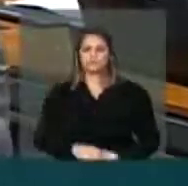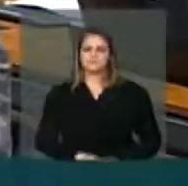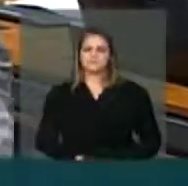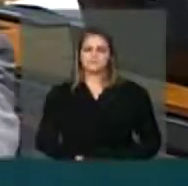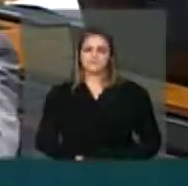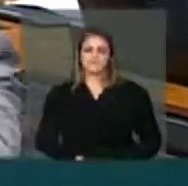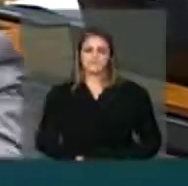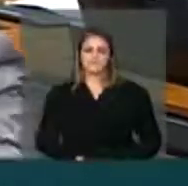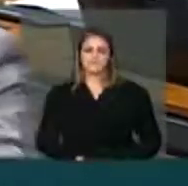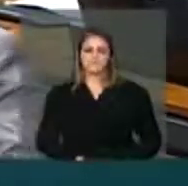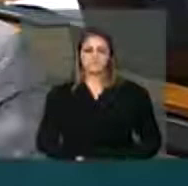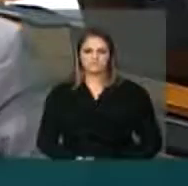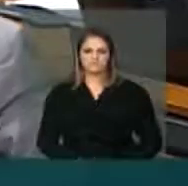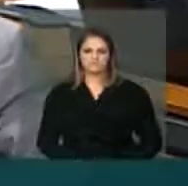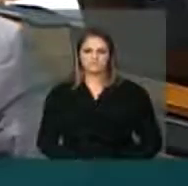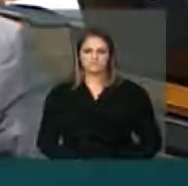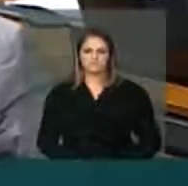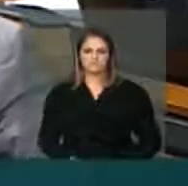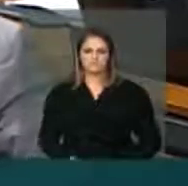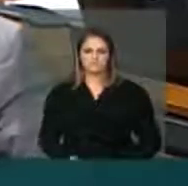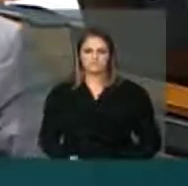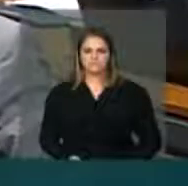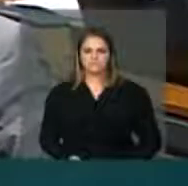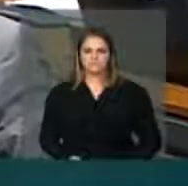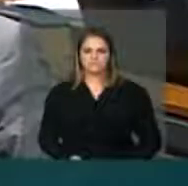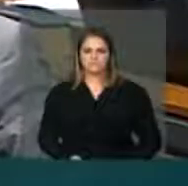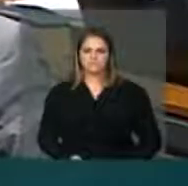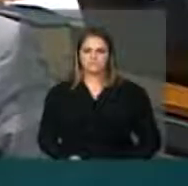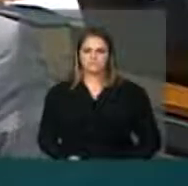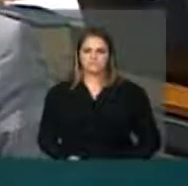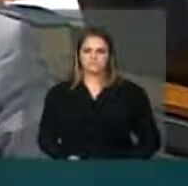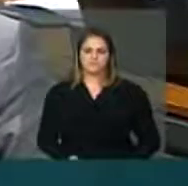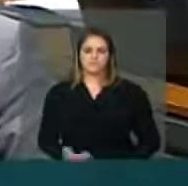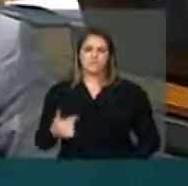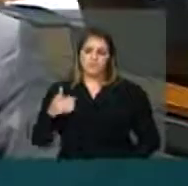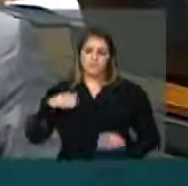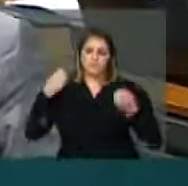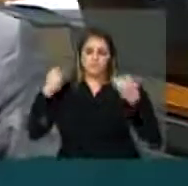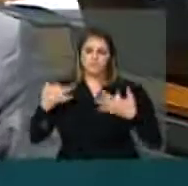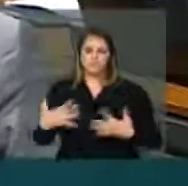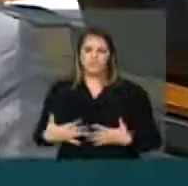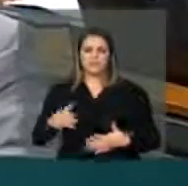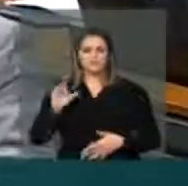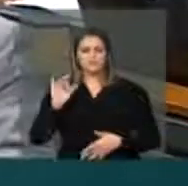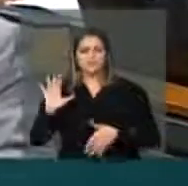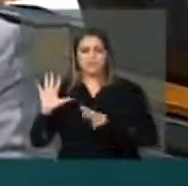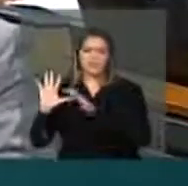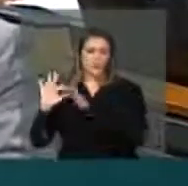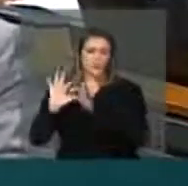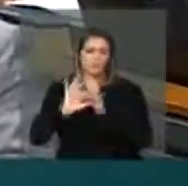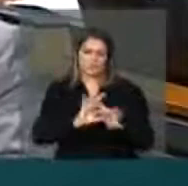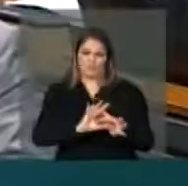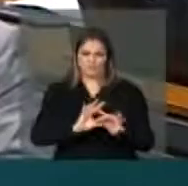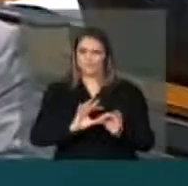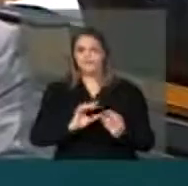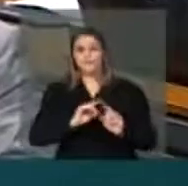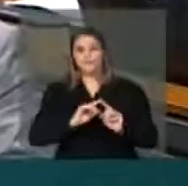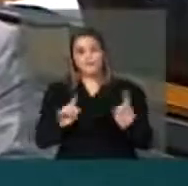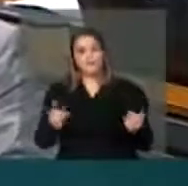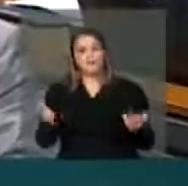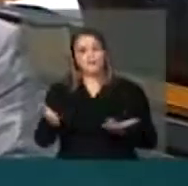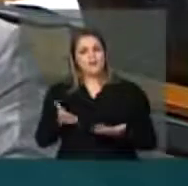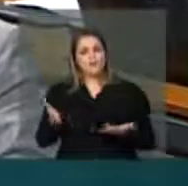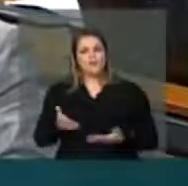Isso é apenas para traçar um breve quadro em relação ao cenário fiscal, mas entrando na questão